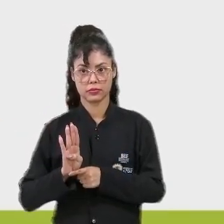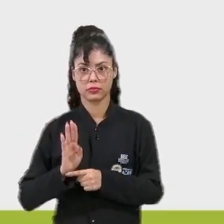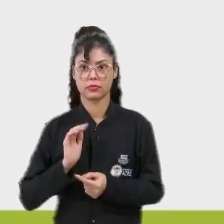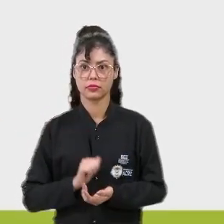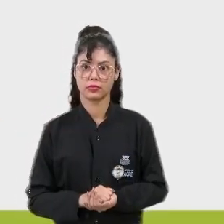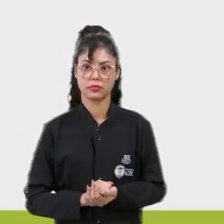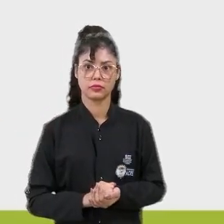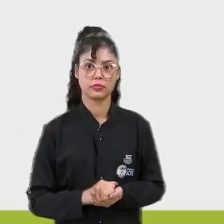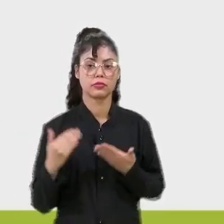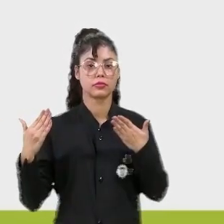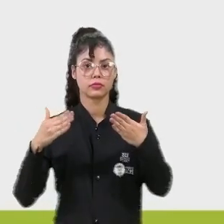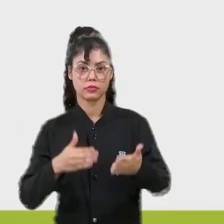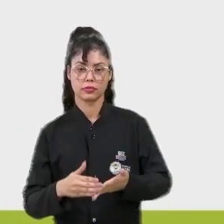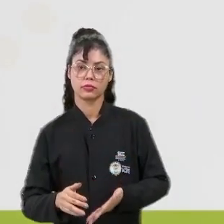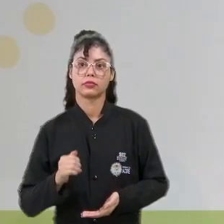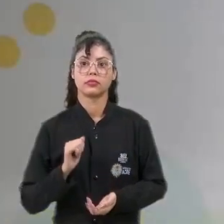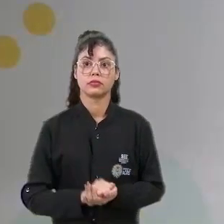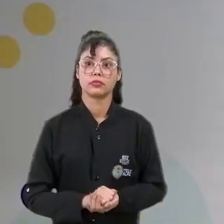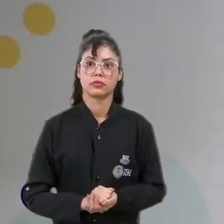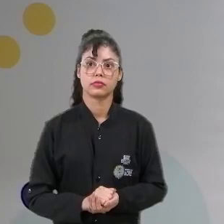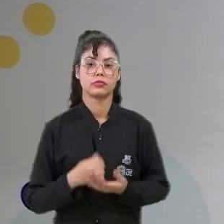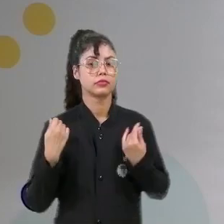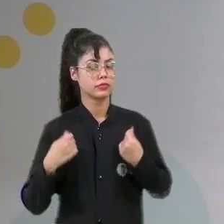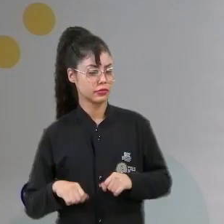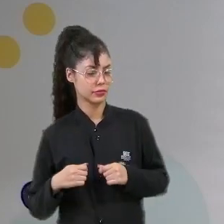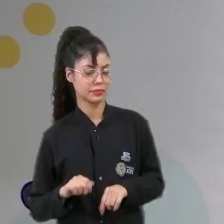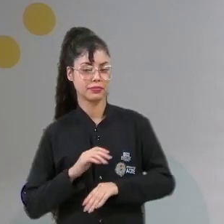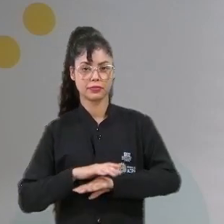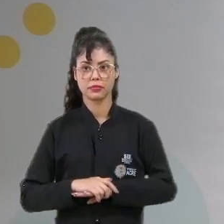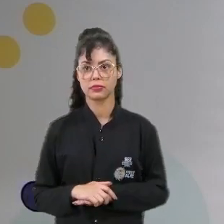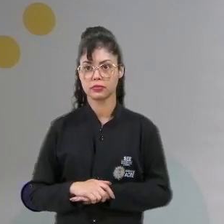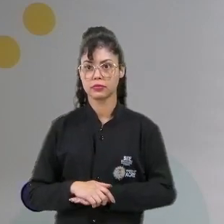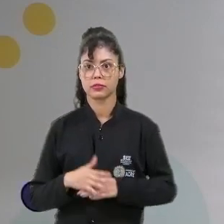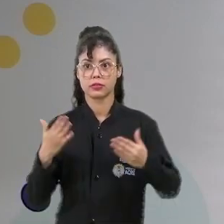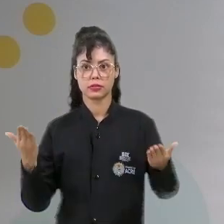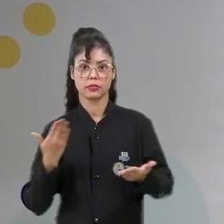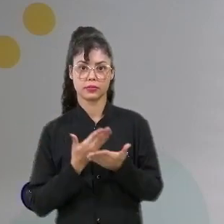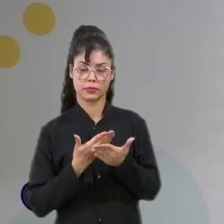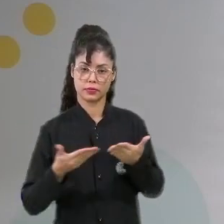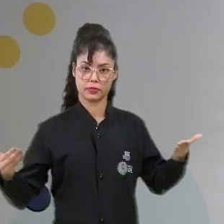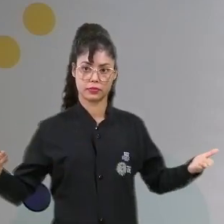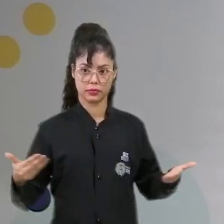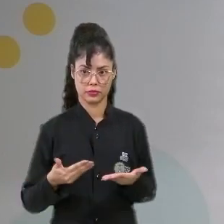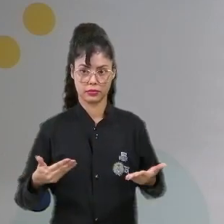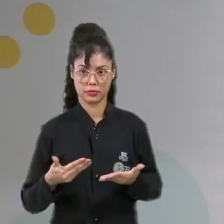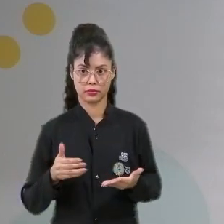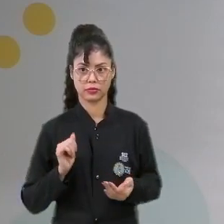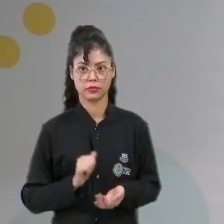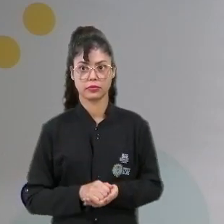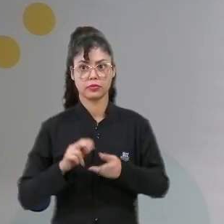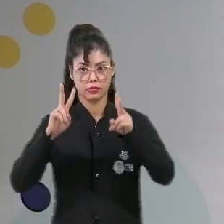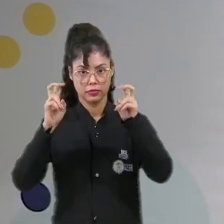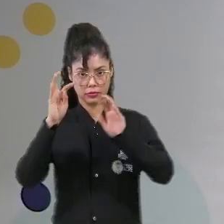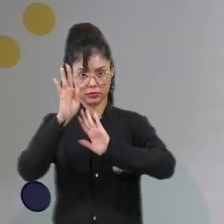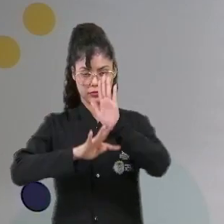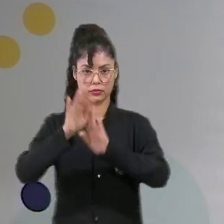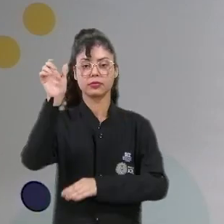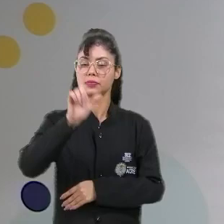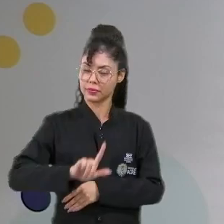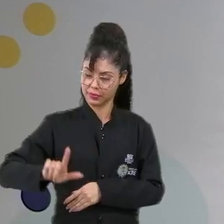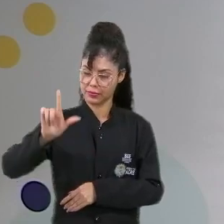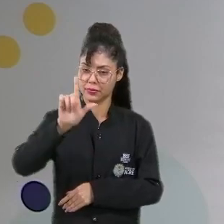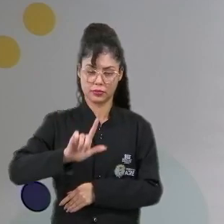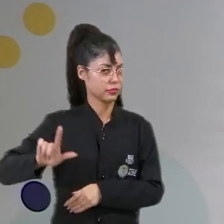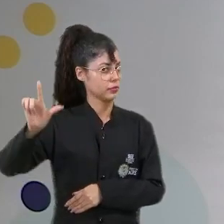Letra B, os aspectos objetivos e precisos. Pessoal, essa foi a nossa aula sobre o texto